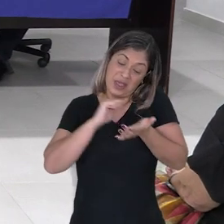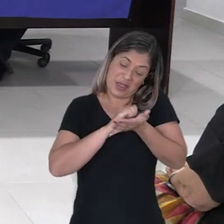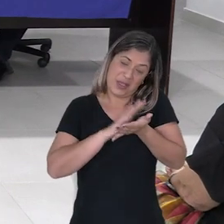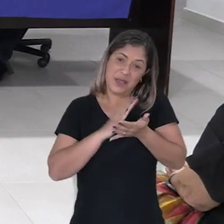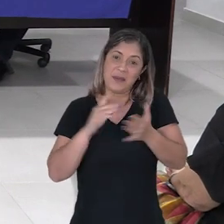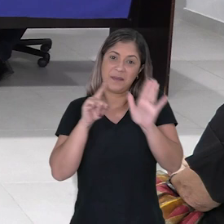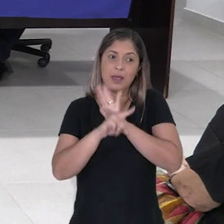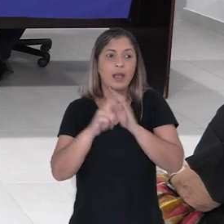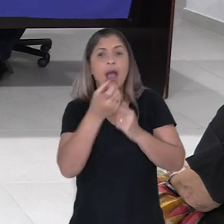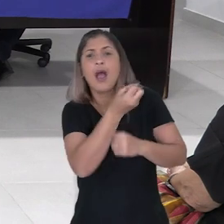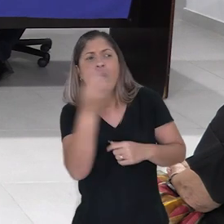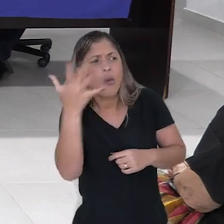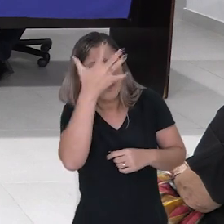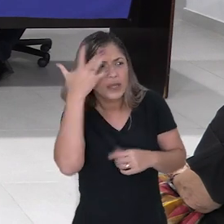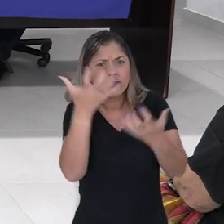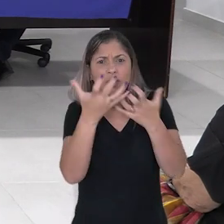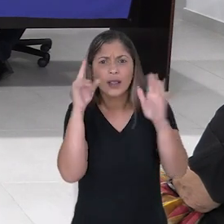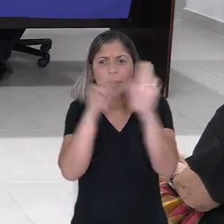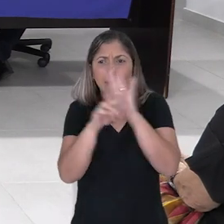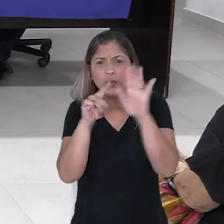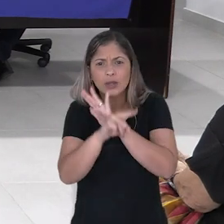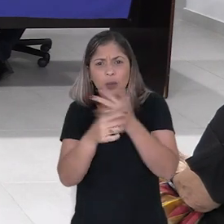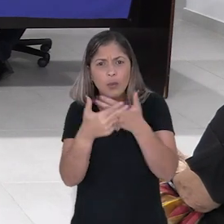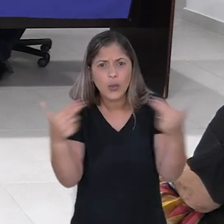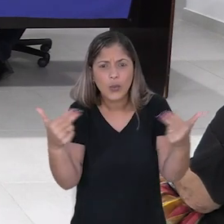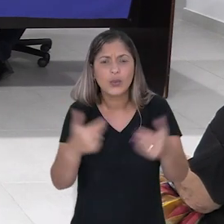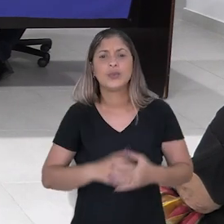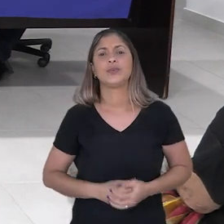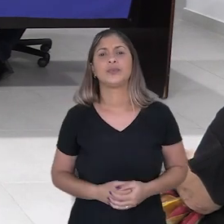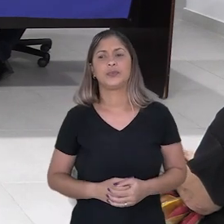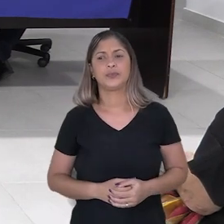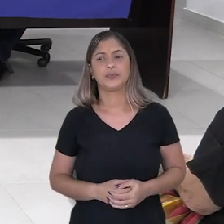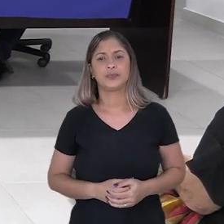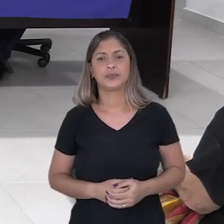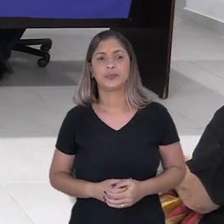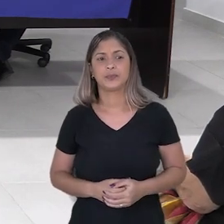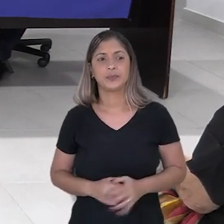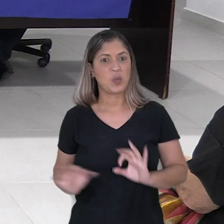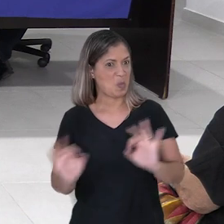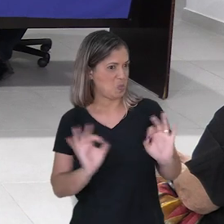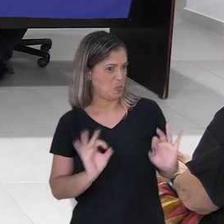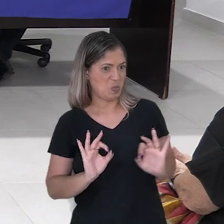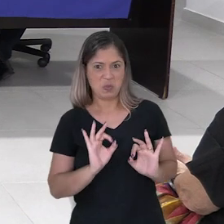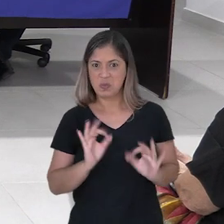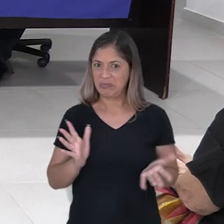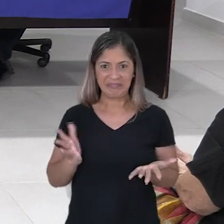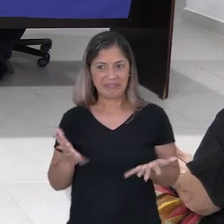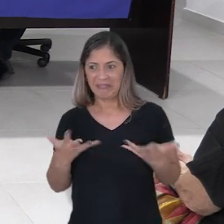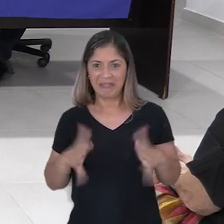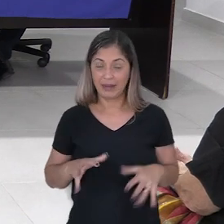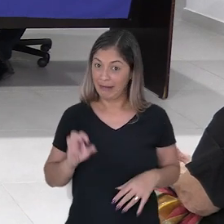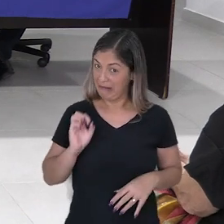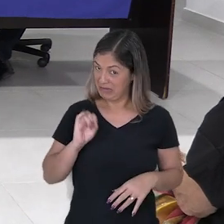mas vamos ver. Alguém quer perguntar alguma coisa? Ai, ai, ai, ai, ai. Se